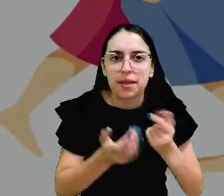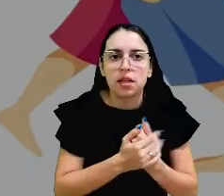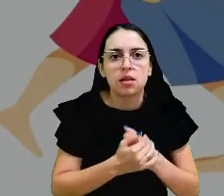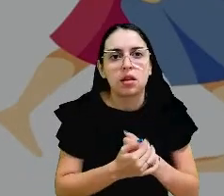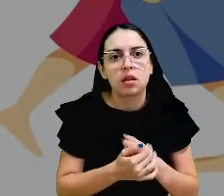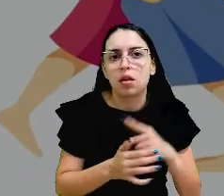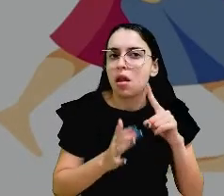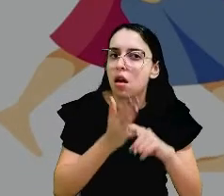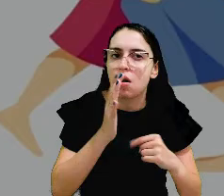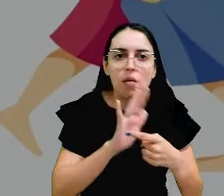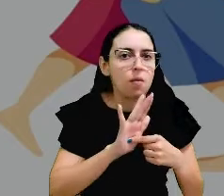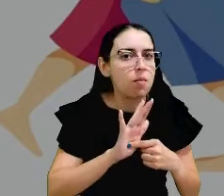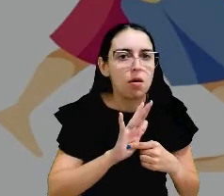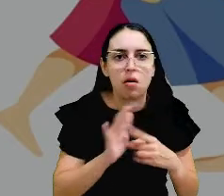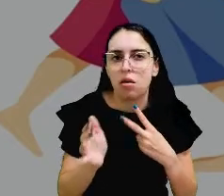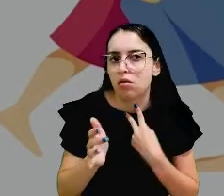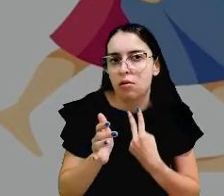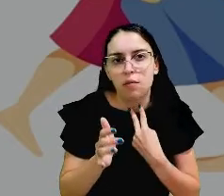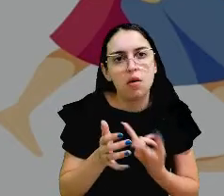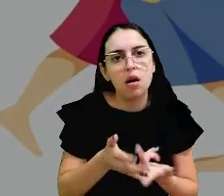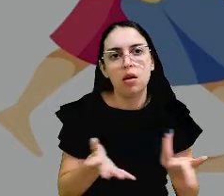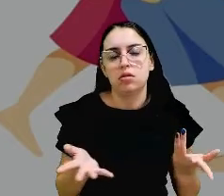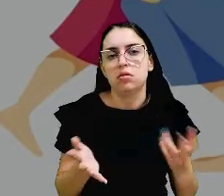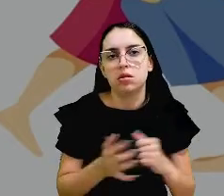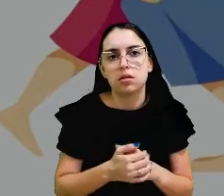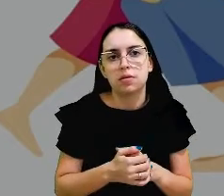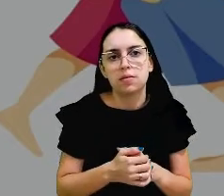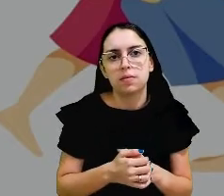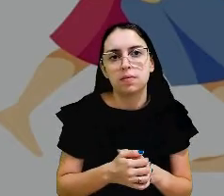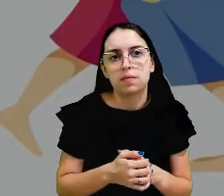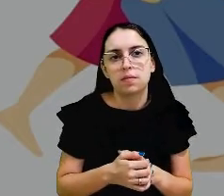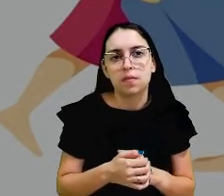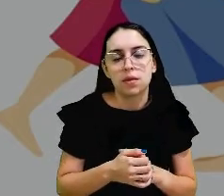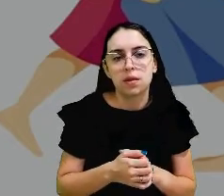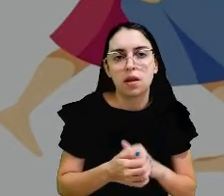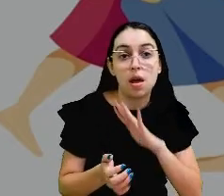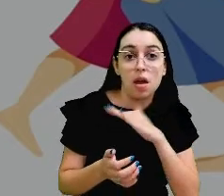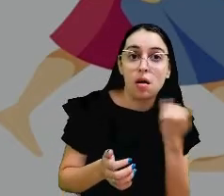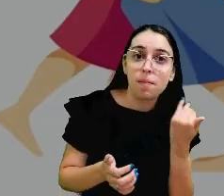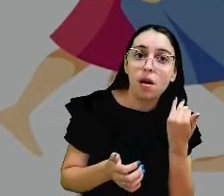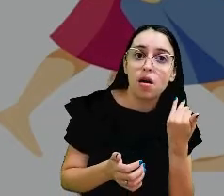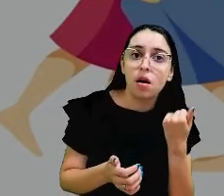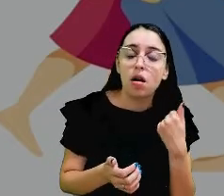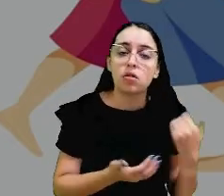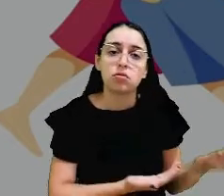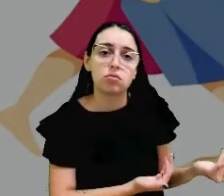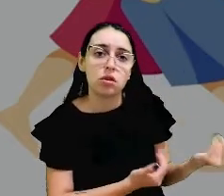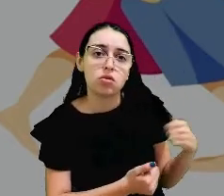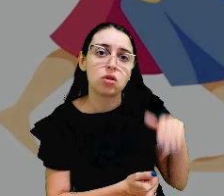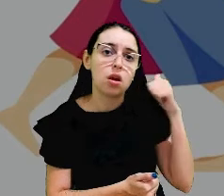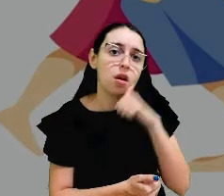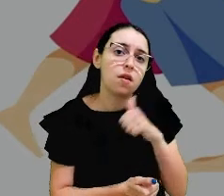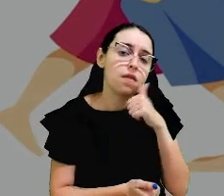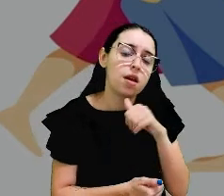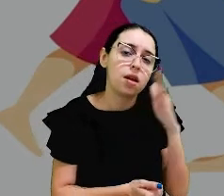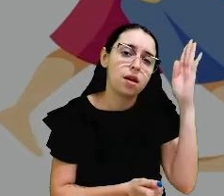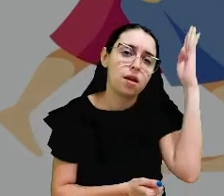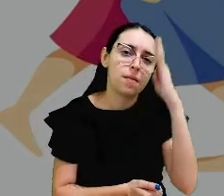não tem por que ela ser realizada, se ela pode causar a morte evitável de uma jovem brasileira, de uma